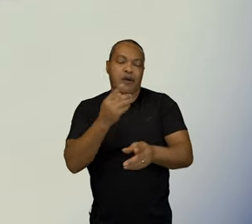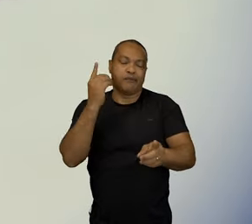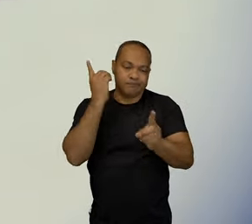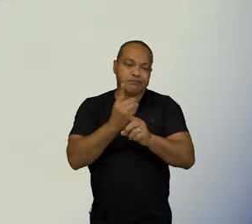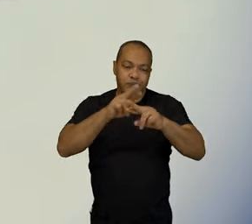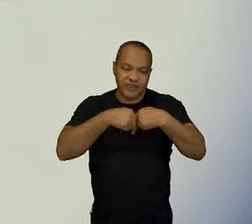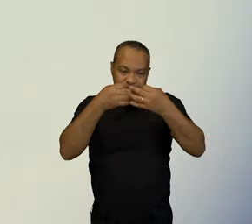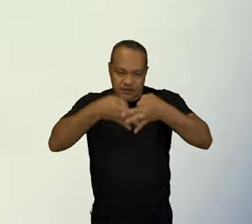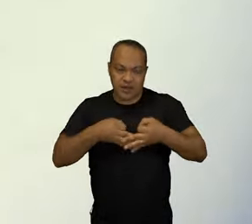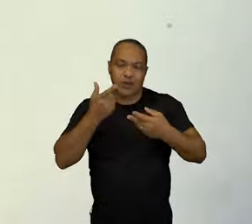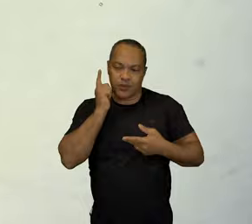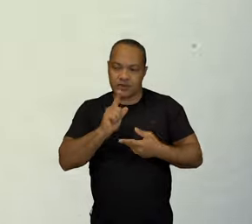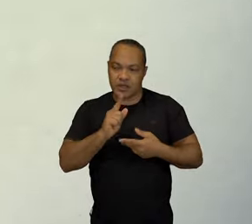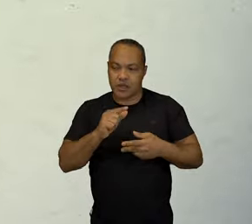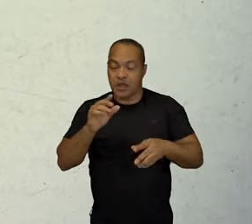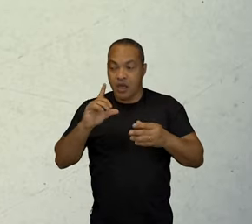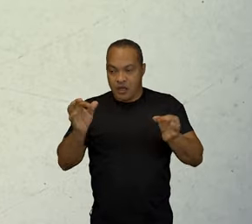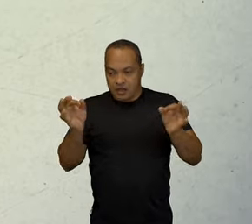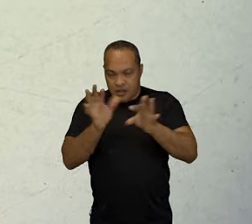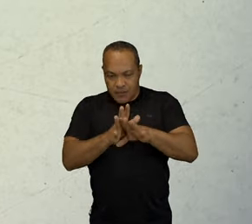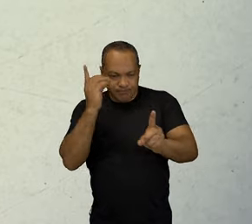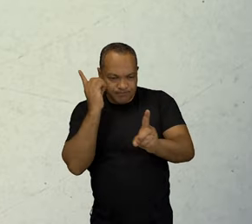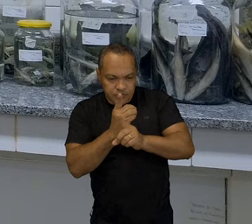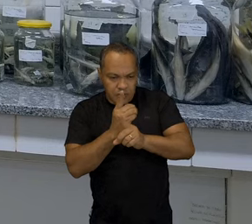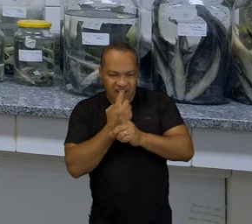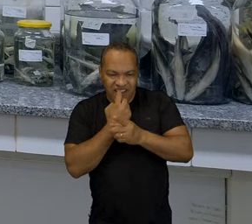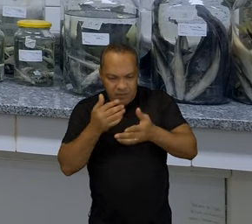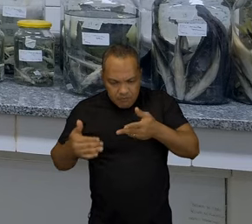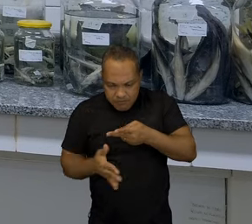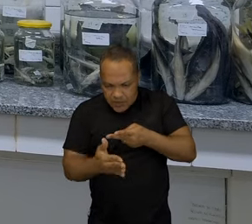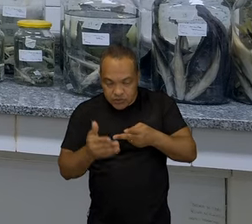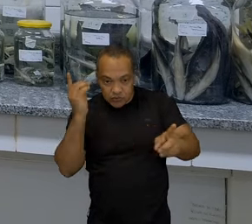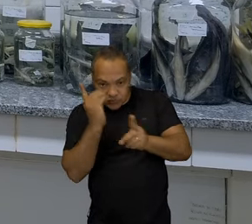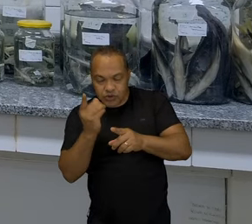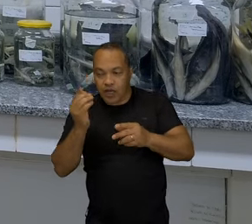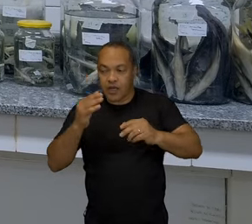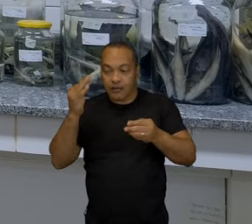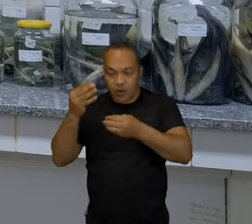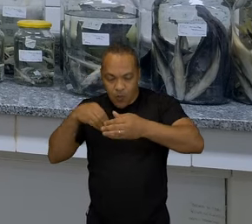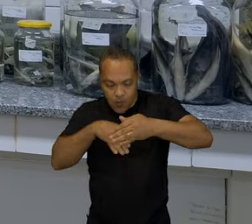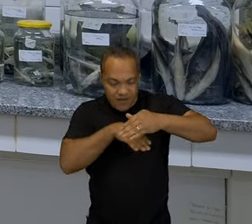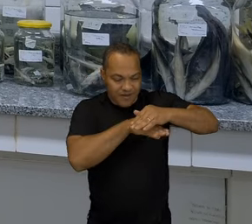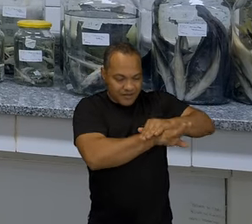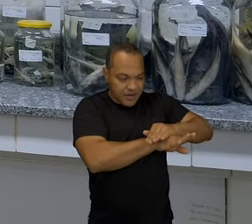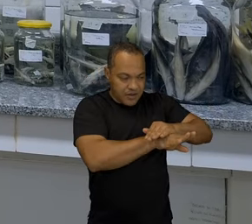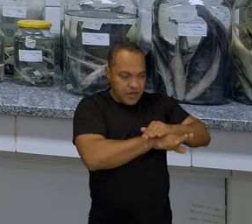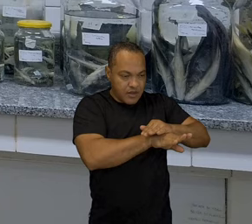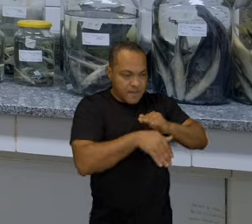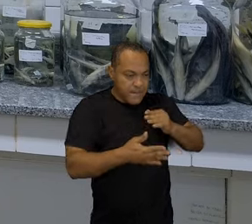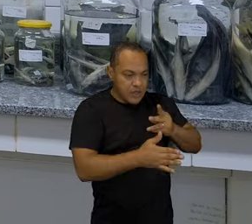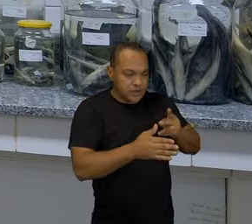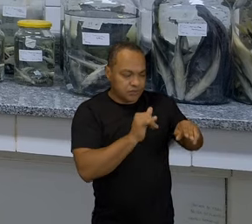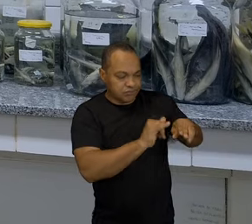sejam realizados. Depois de ter identificado as espécies, nós precisamos depositar